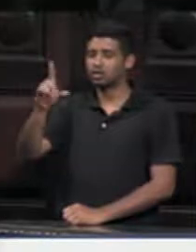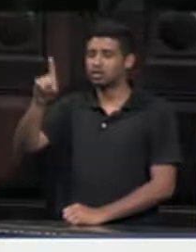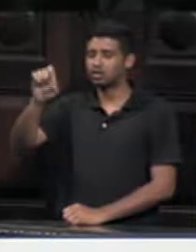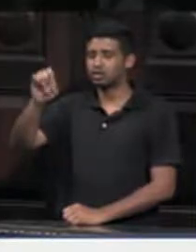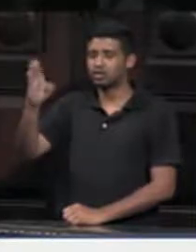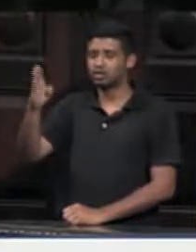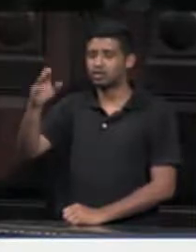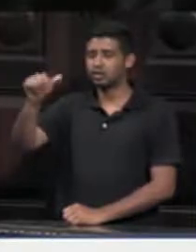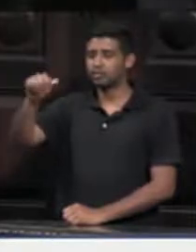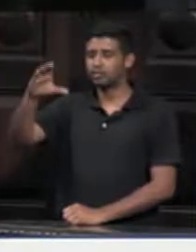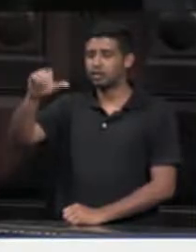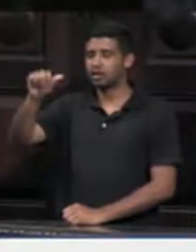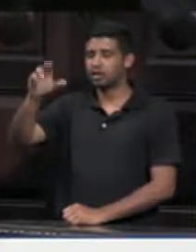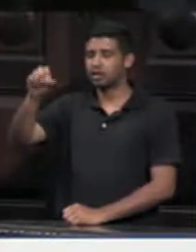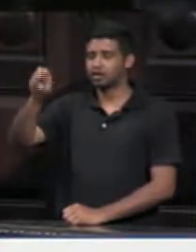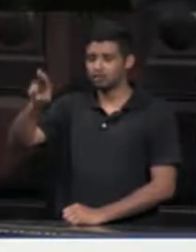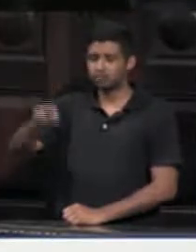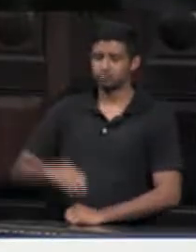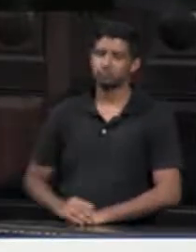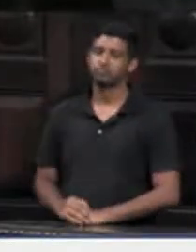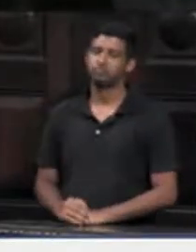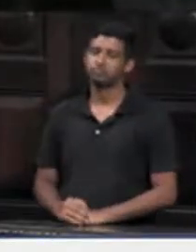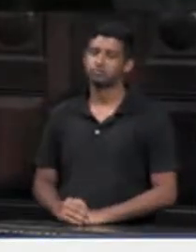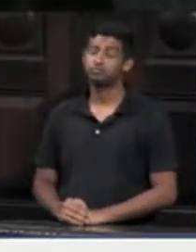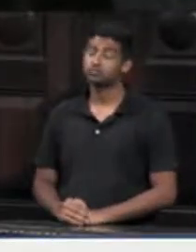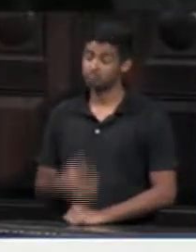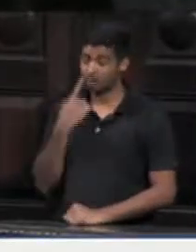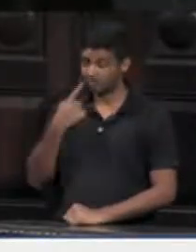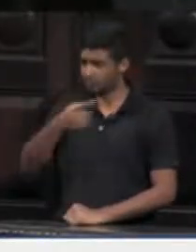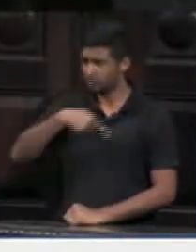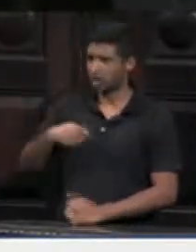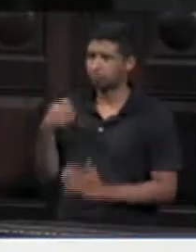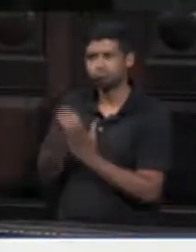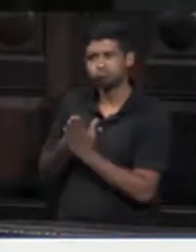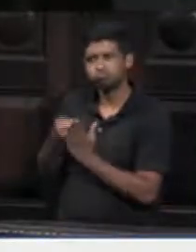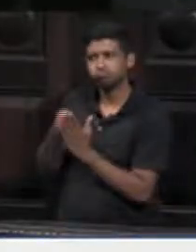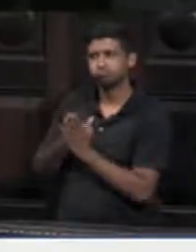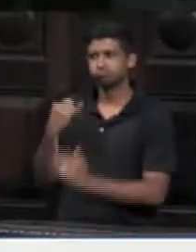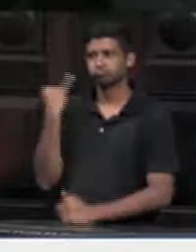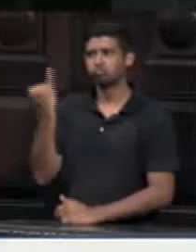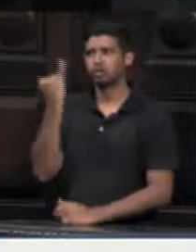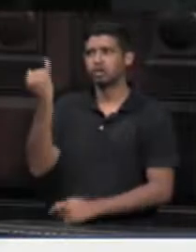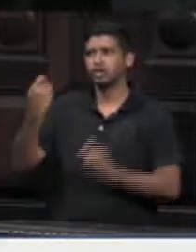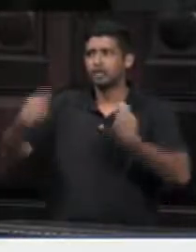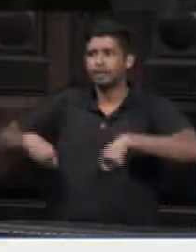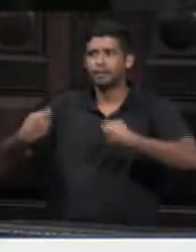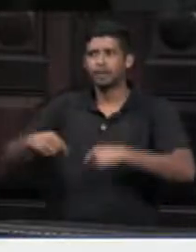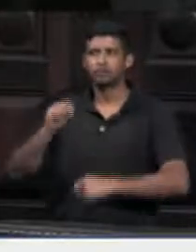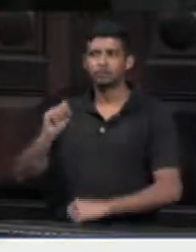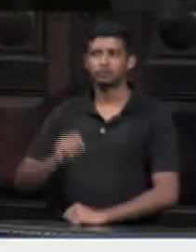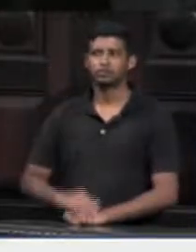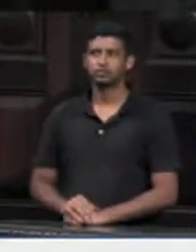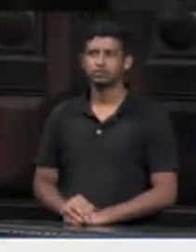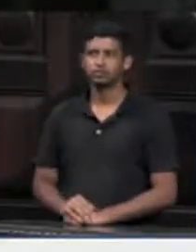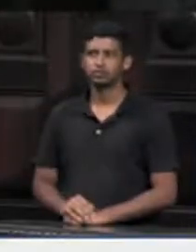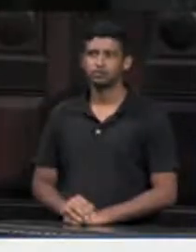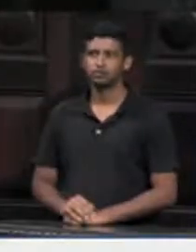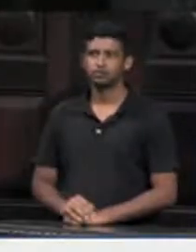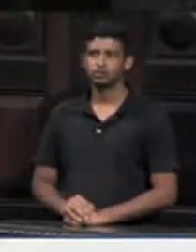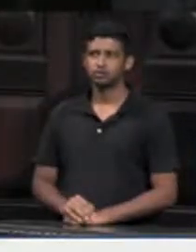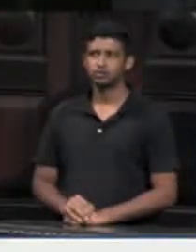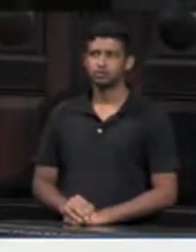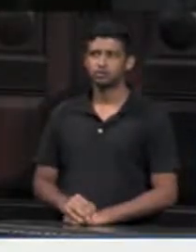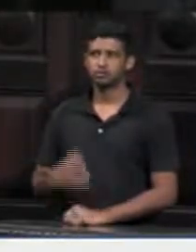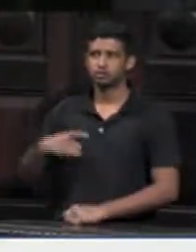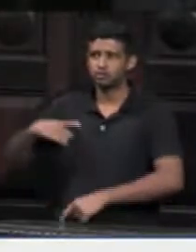de Cachoeira de Macacu. Essa é uma luta importante que precisa vir à pauta e à discussão